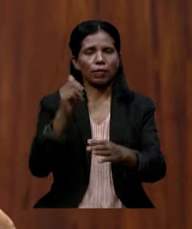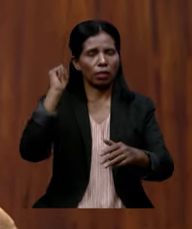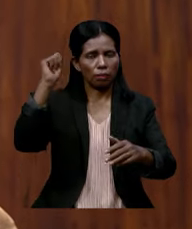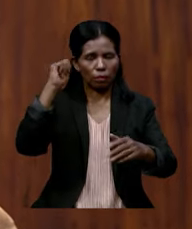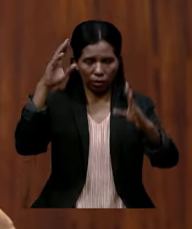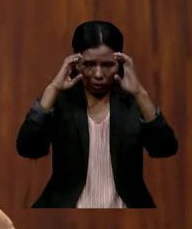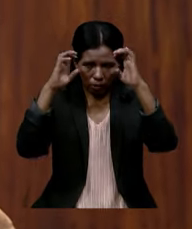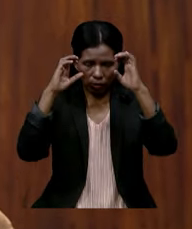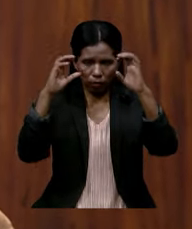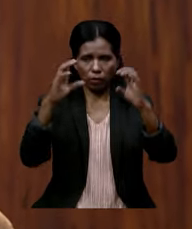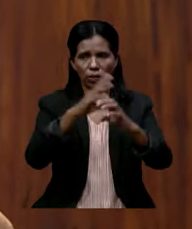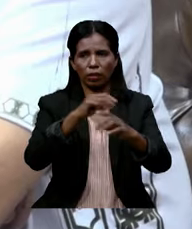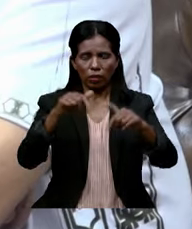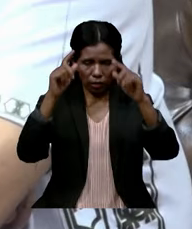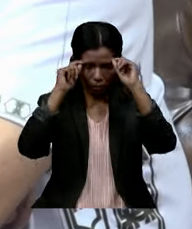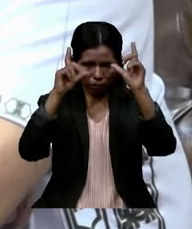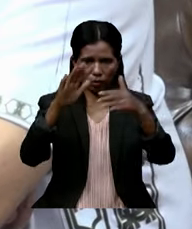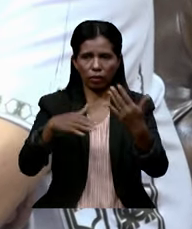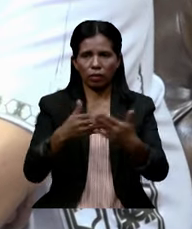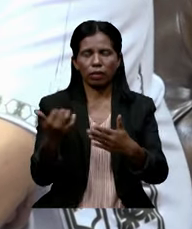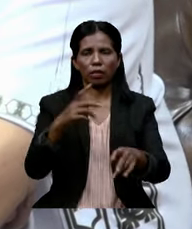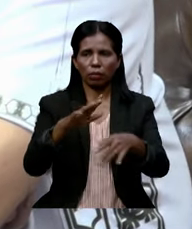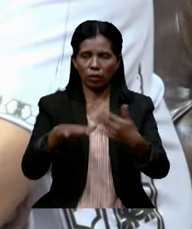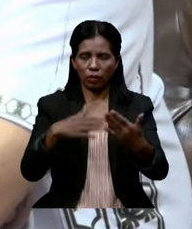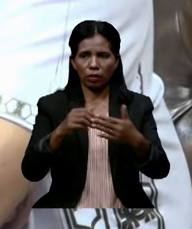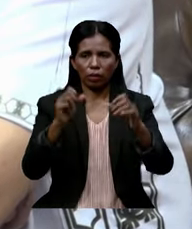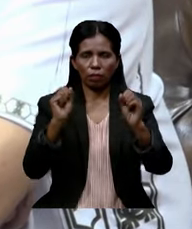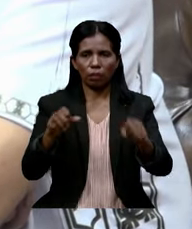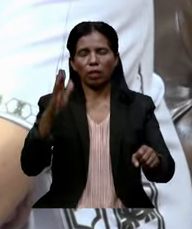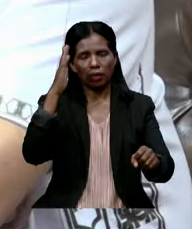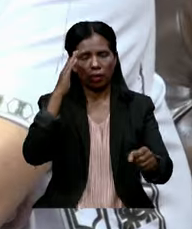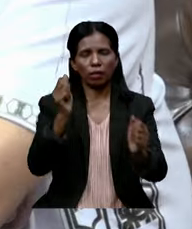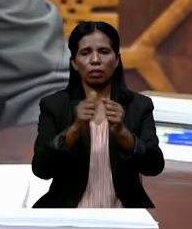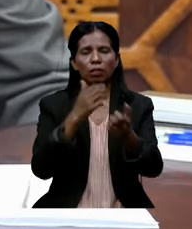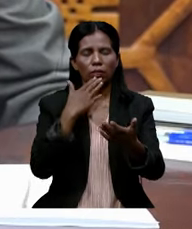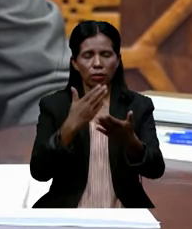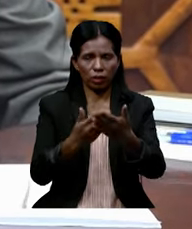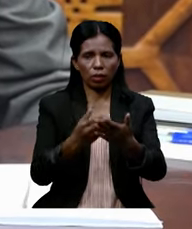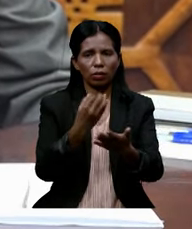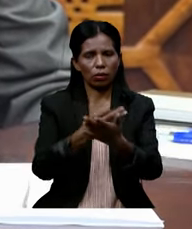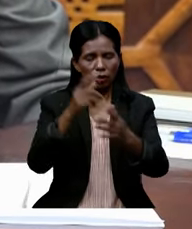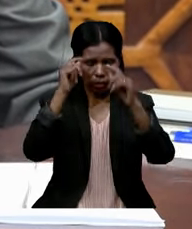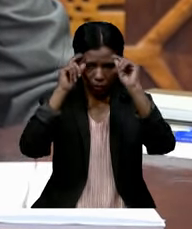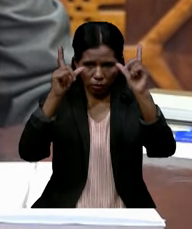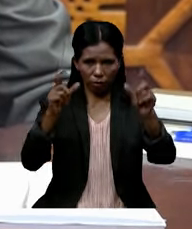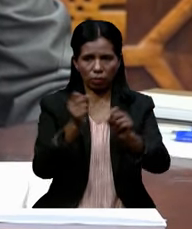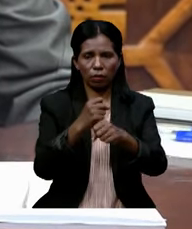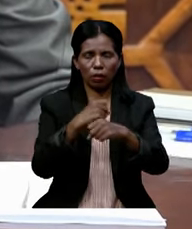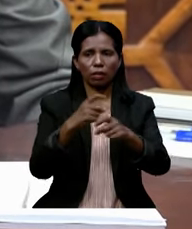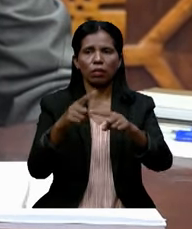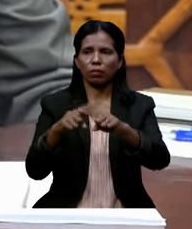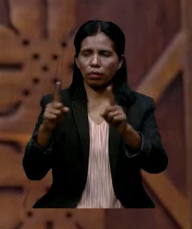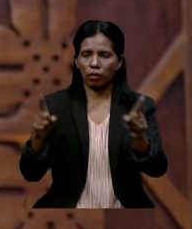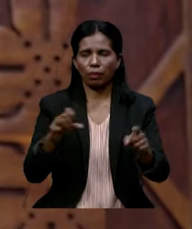educativa para a comunidade e a território nacional, no Nê Cidadão Cira Bele conhece de dia moeda Timor-Nien, onde Bele ralo diferença.